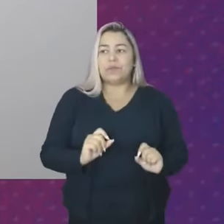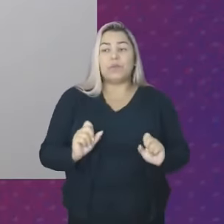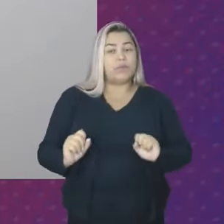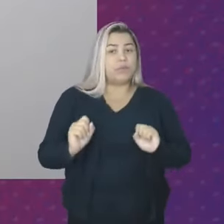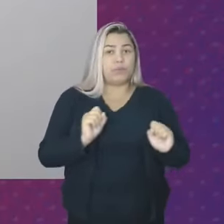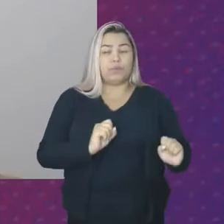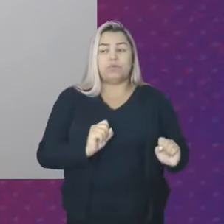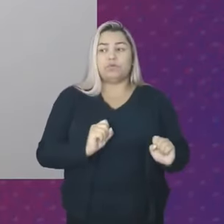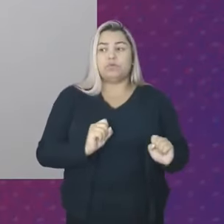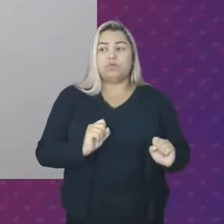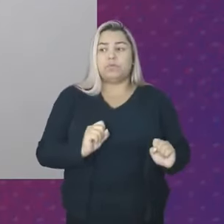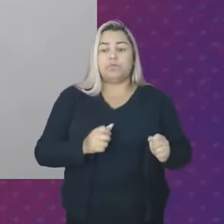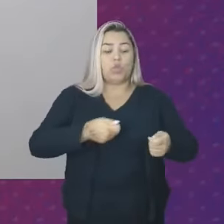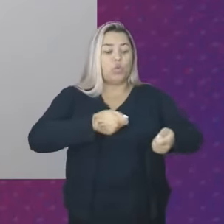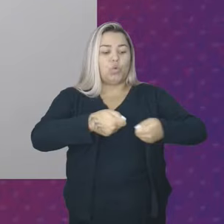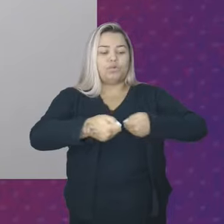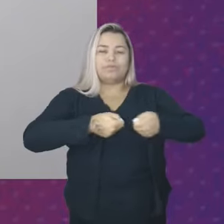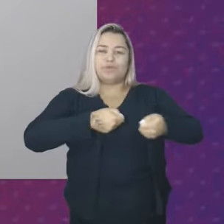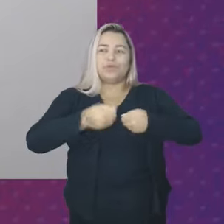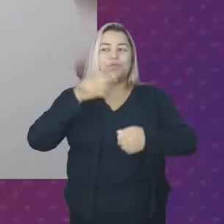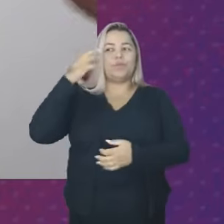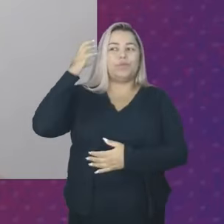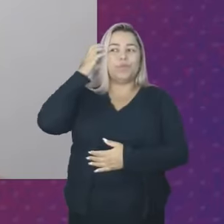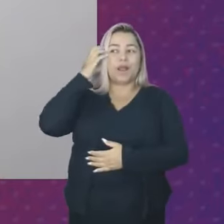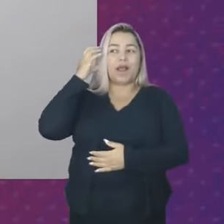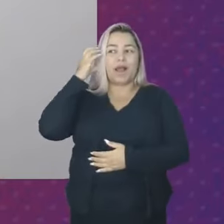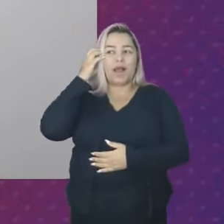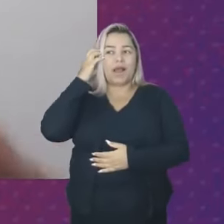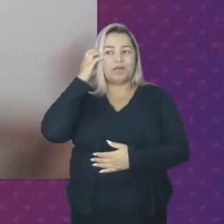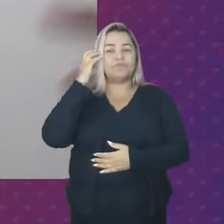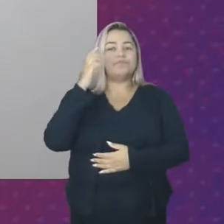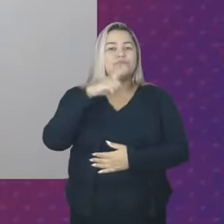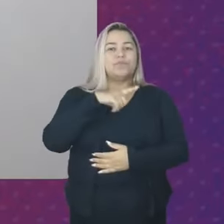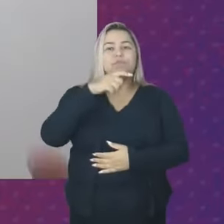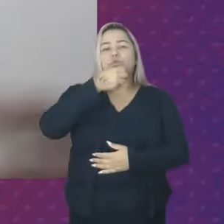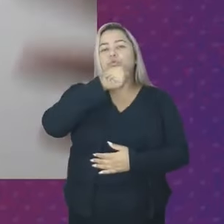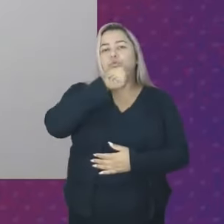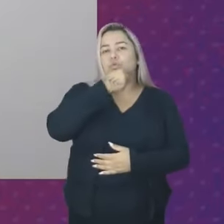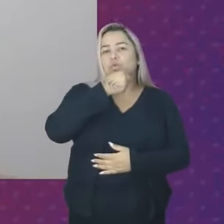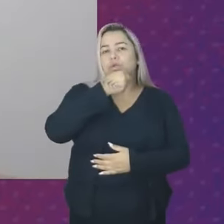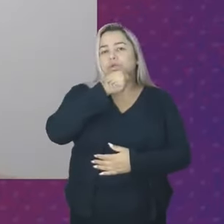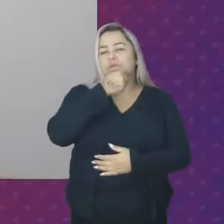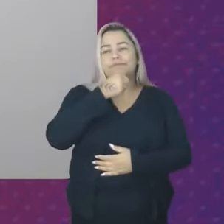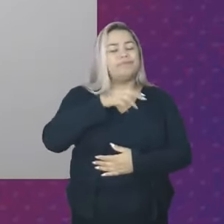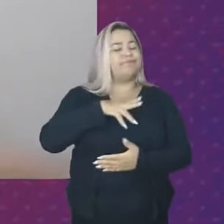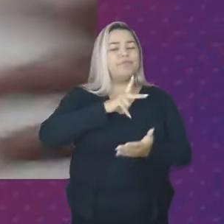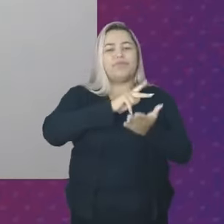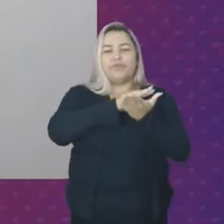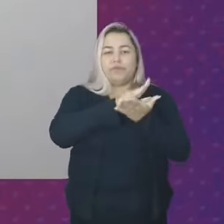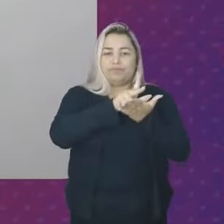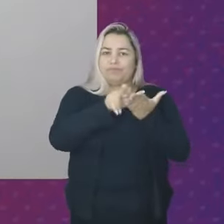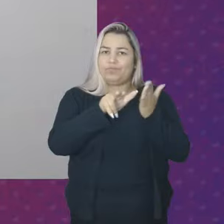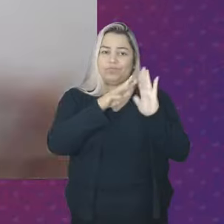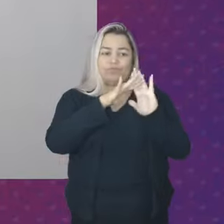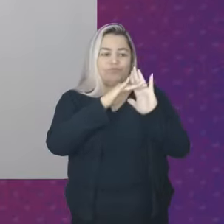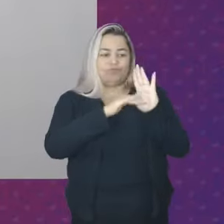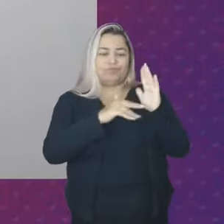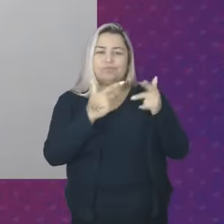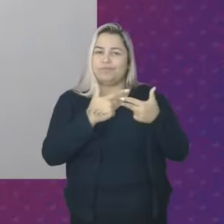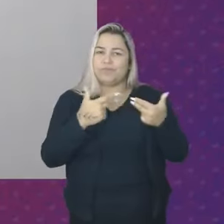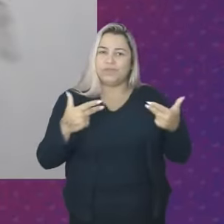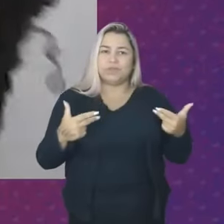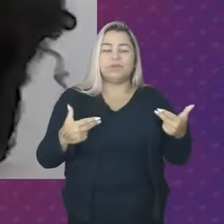ser gerado conteúdo para rádio. A gente tem jornalistas, redatores, enfim, designer gráfico,